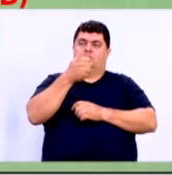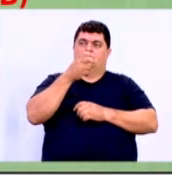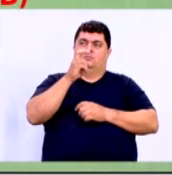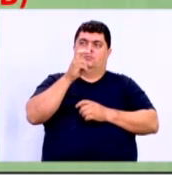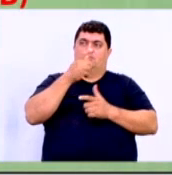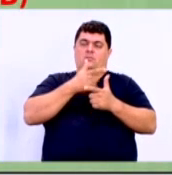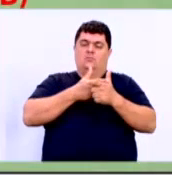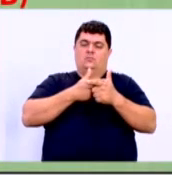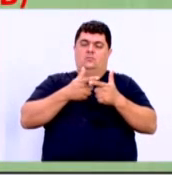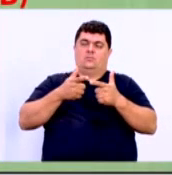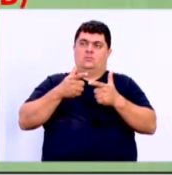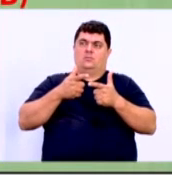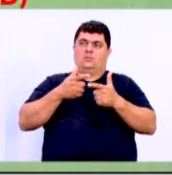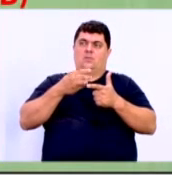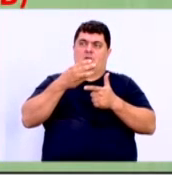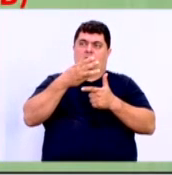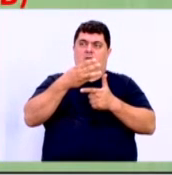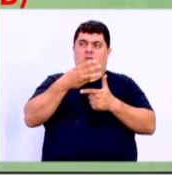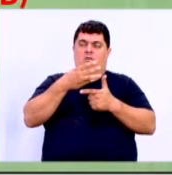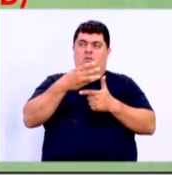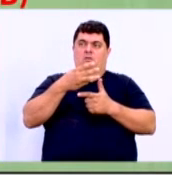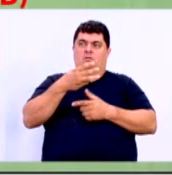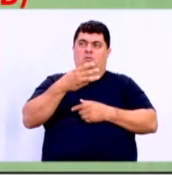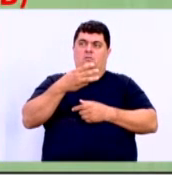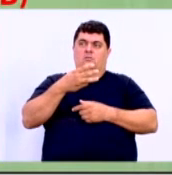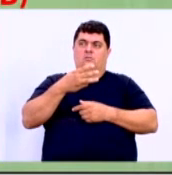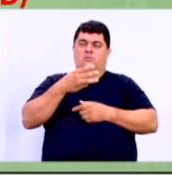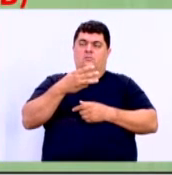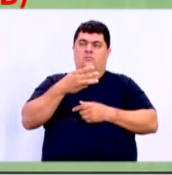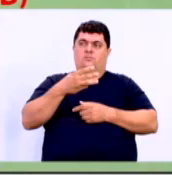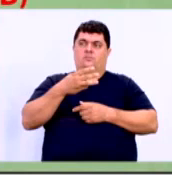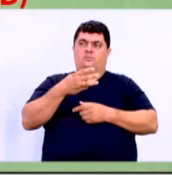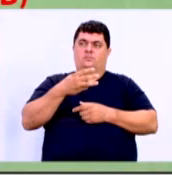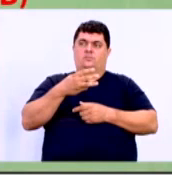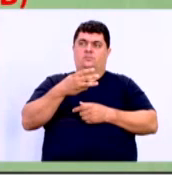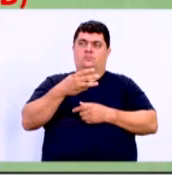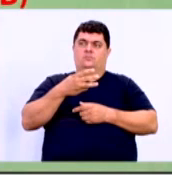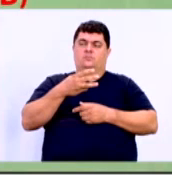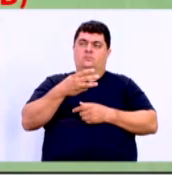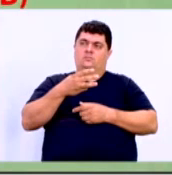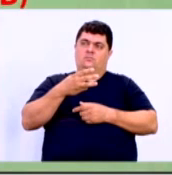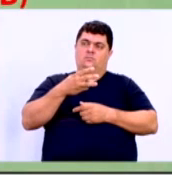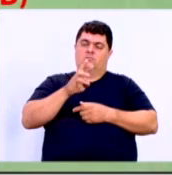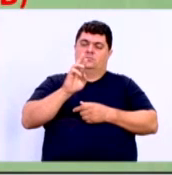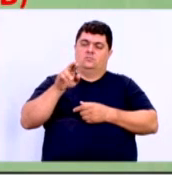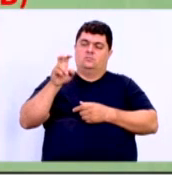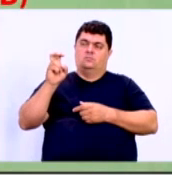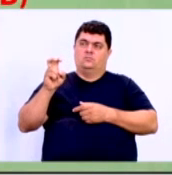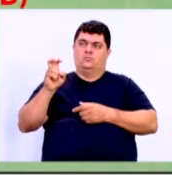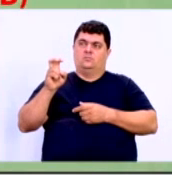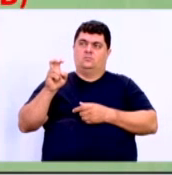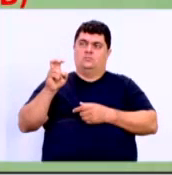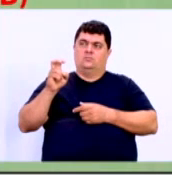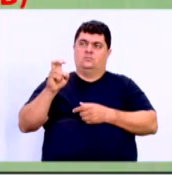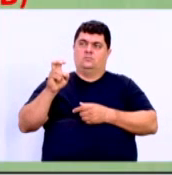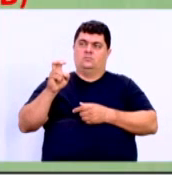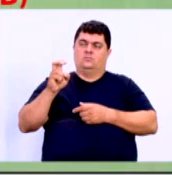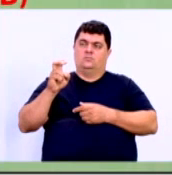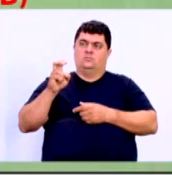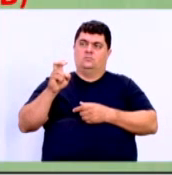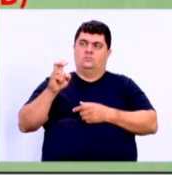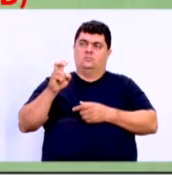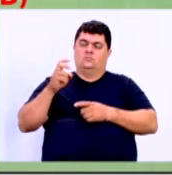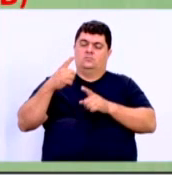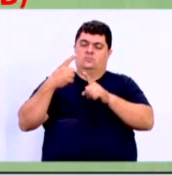15.000. Quanto que produziu? 3.000 unidades. 15.000 dividido por 3.000 deu o valor de 5